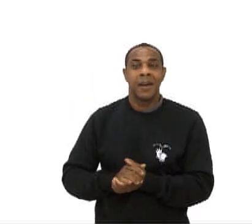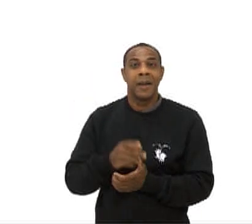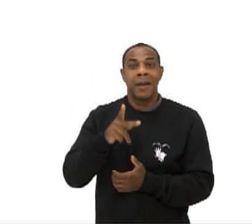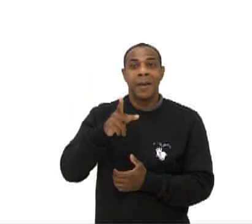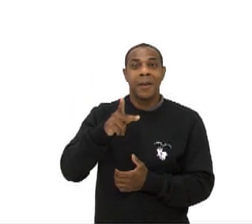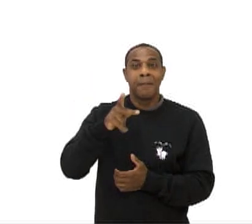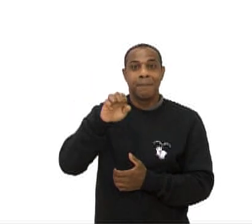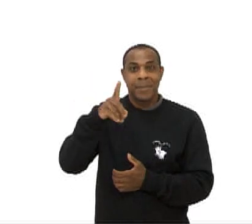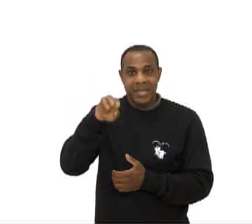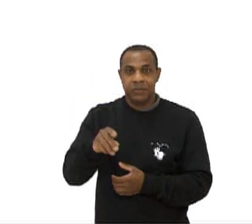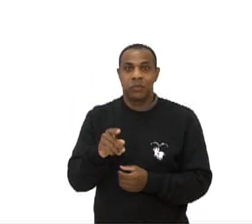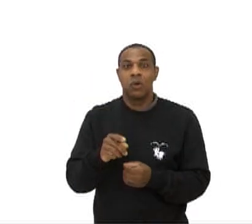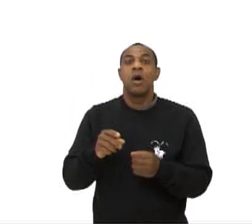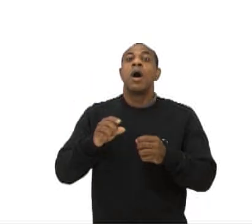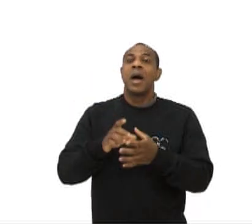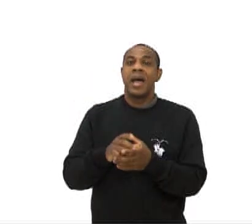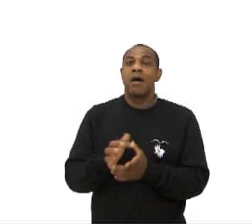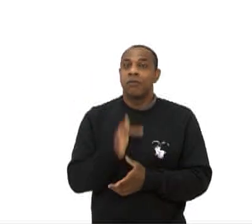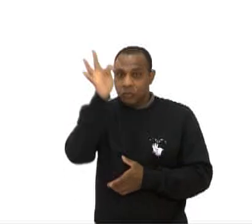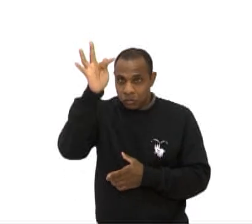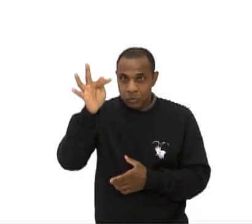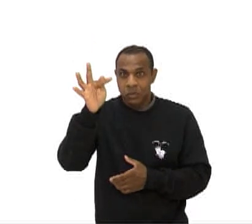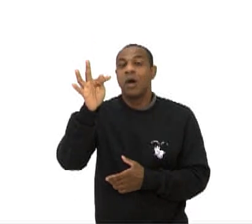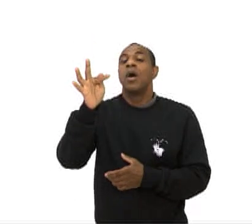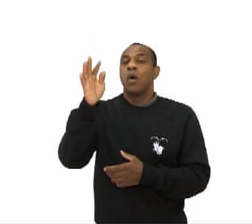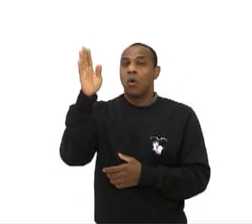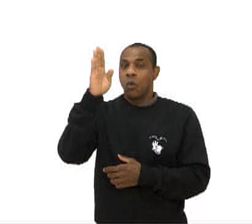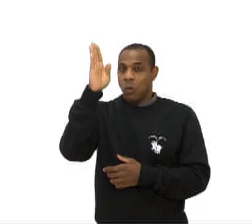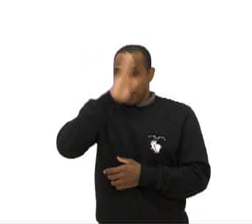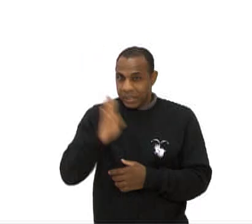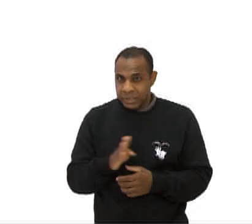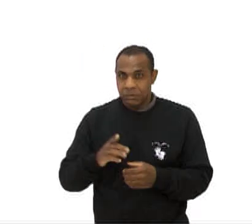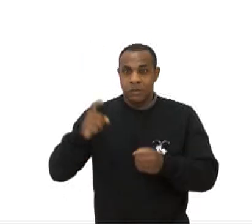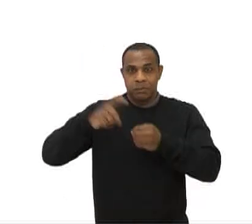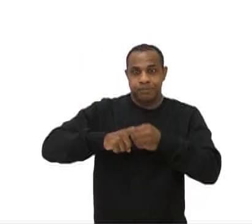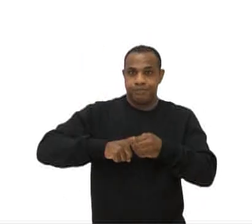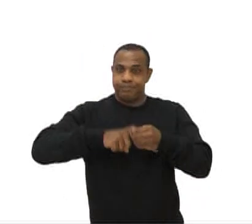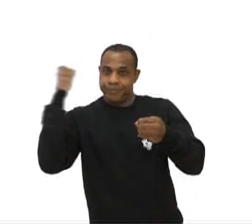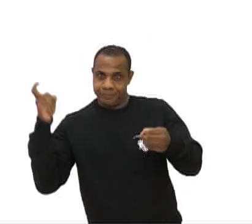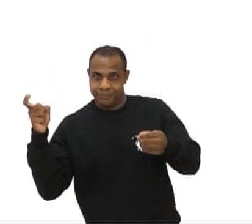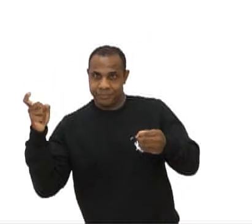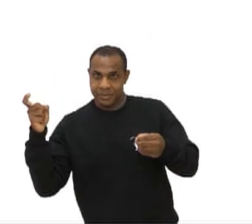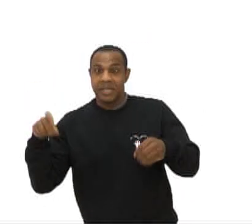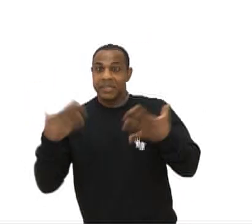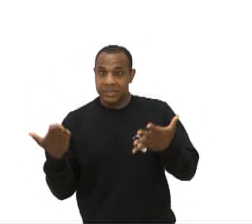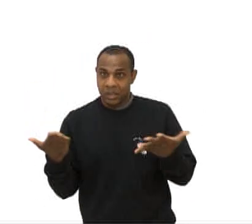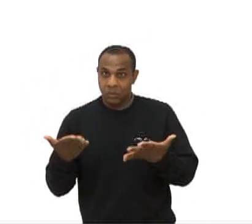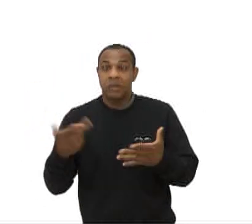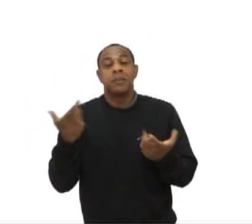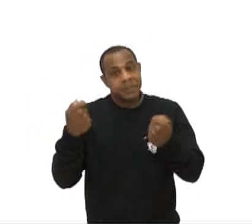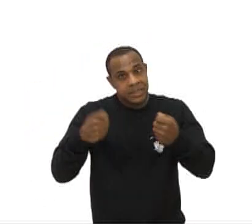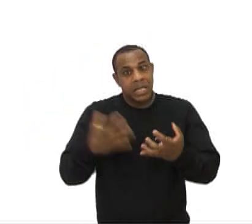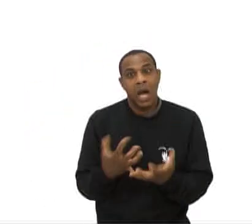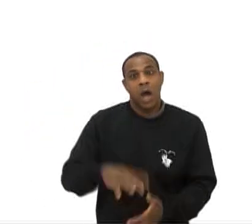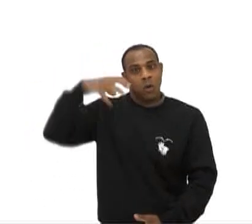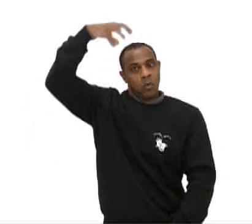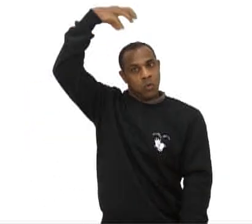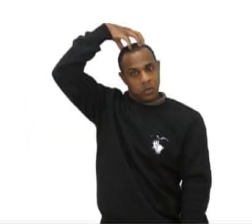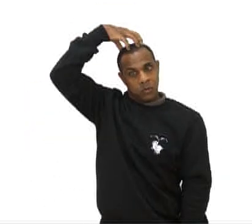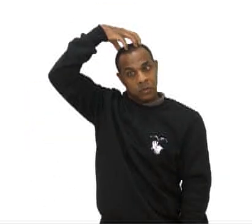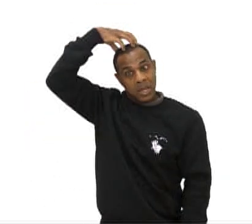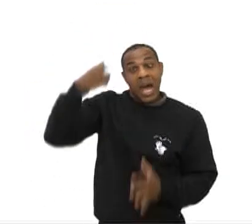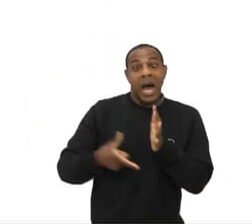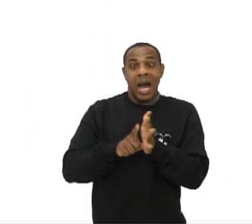brevemente irá se separar de Portugal. Se assim for, põe a coroa sobre a tua cabeça antes que algum aventureiro